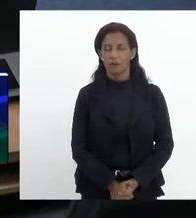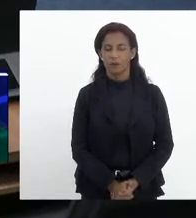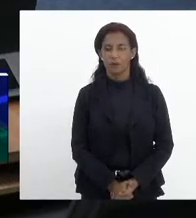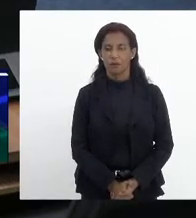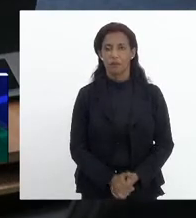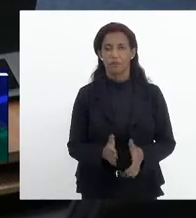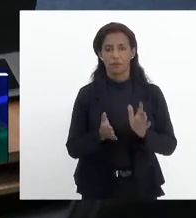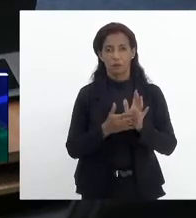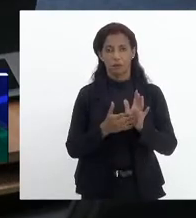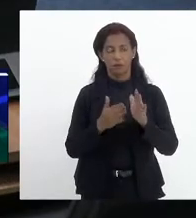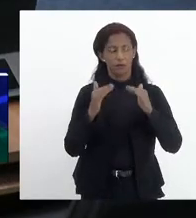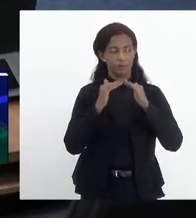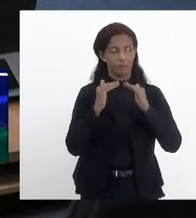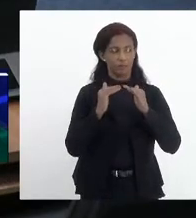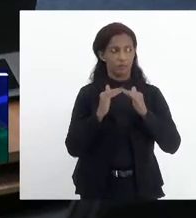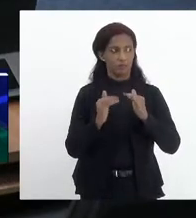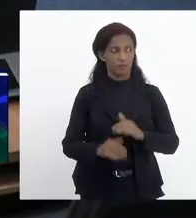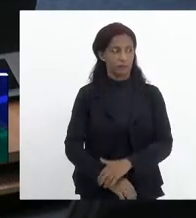Parecer é favorável.